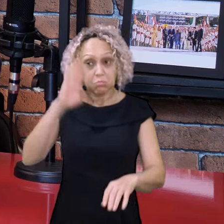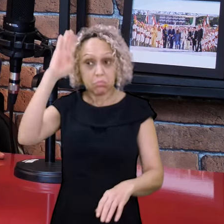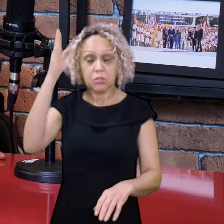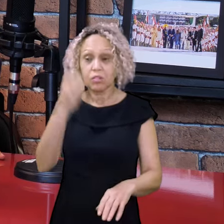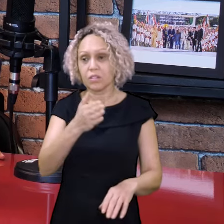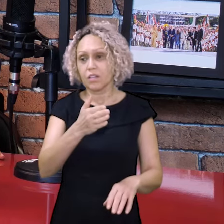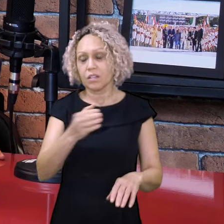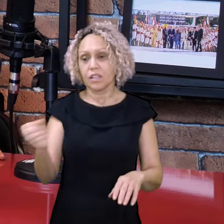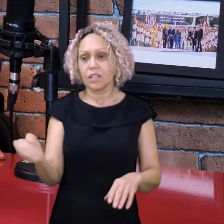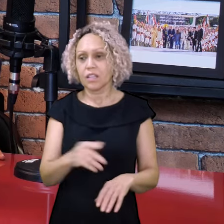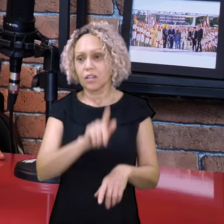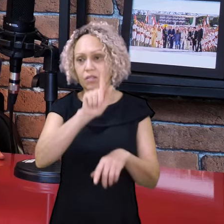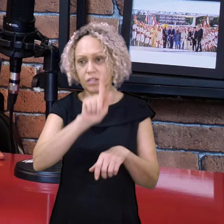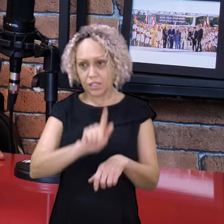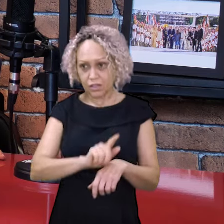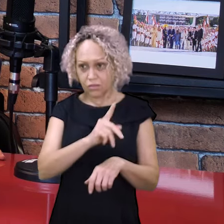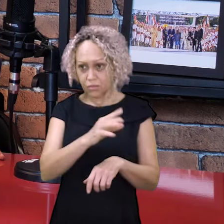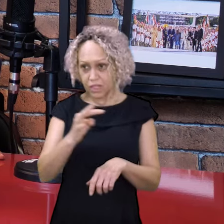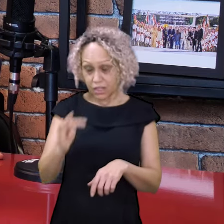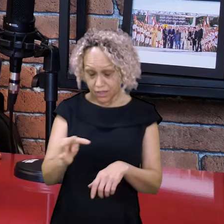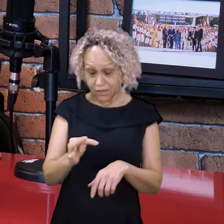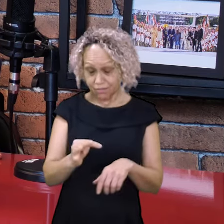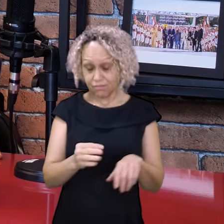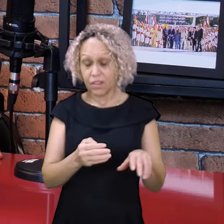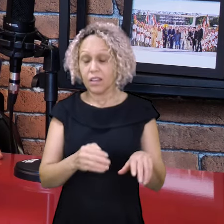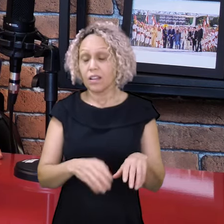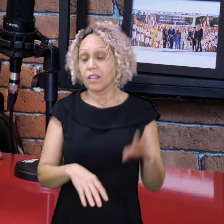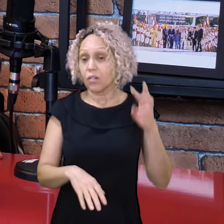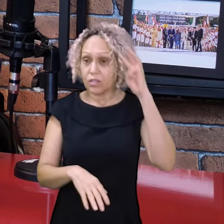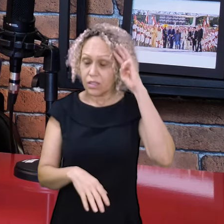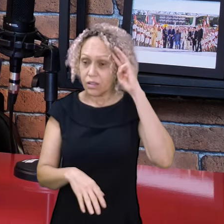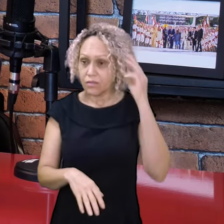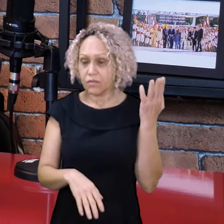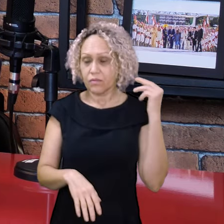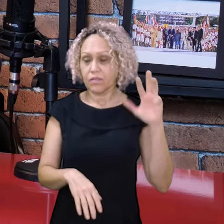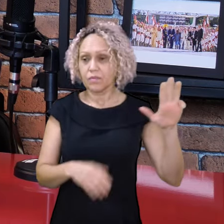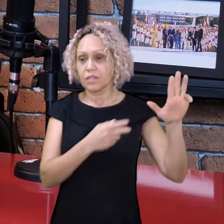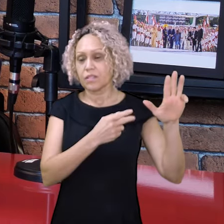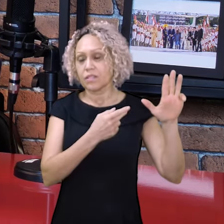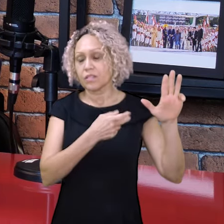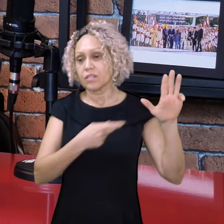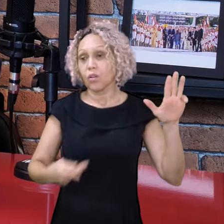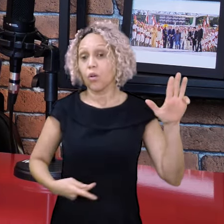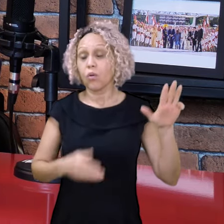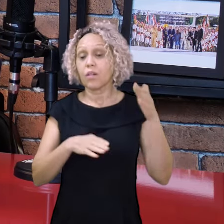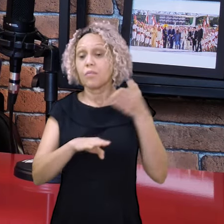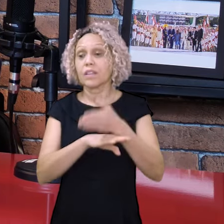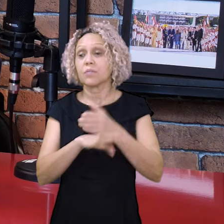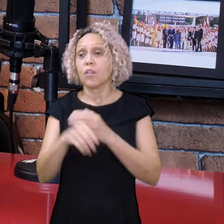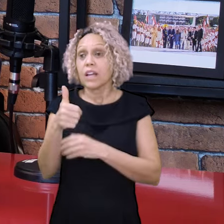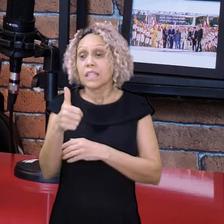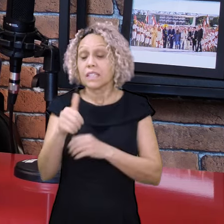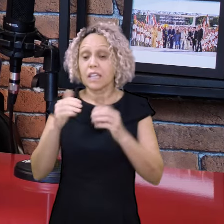Educação é outra prioridade dessa nova gestão do PT. Na última terça-feira, o presidente participou do lançamento de 100 novos institutos federais